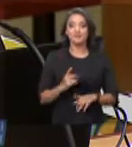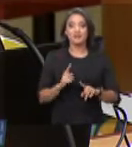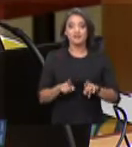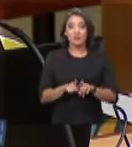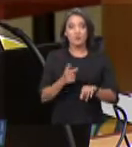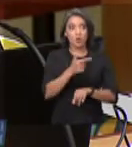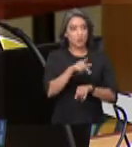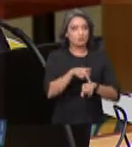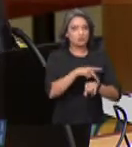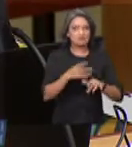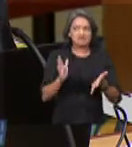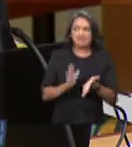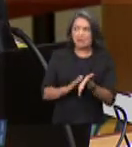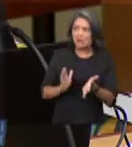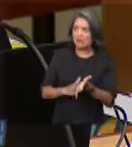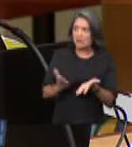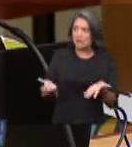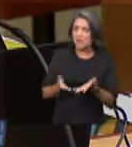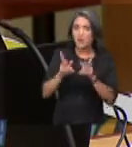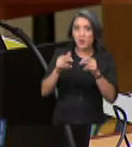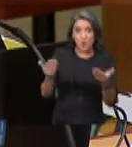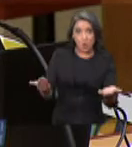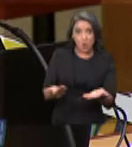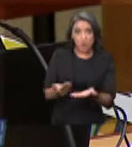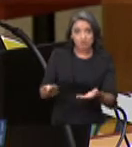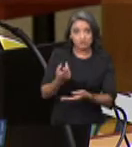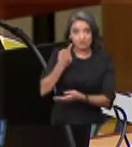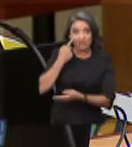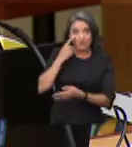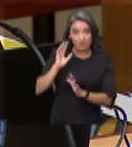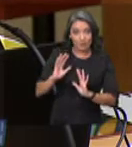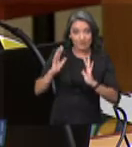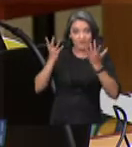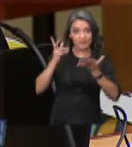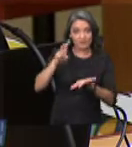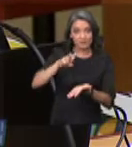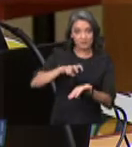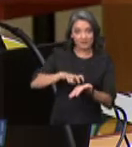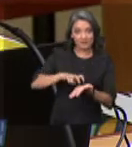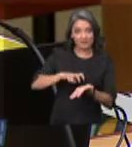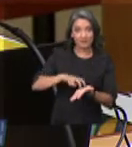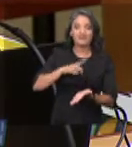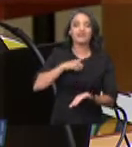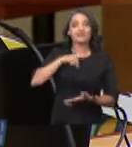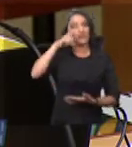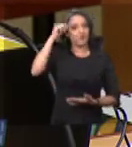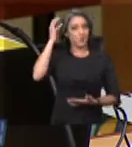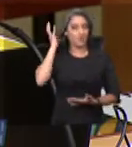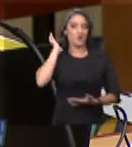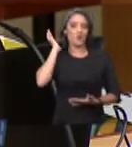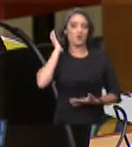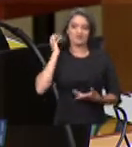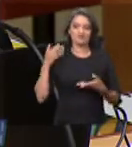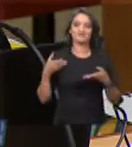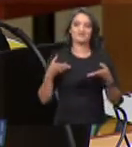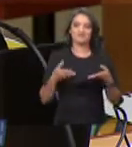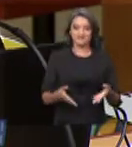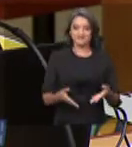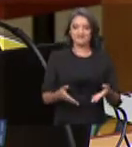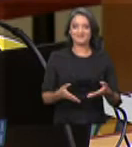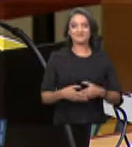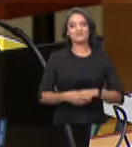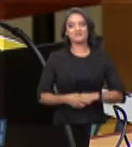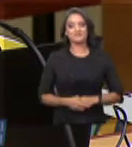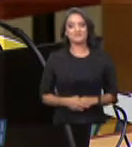elogios internacionais como vimos hoje no evento pela manhã que vossa excelência me deu a honra